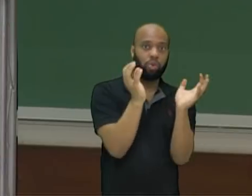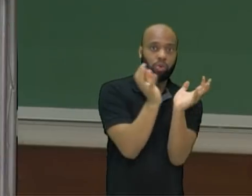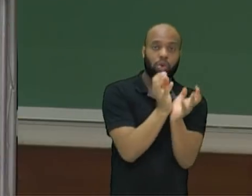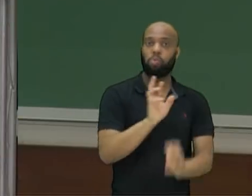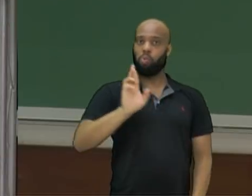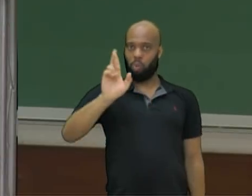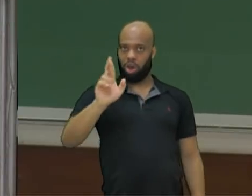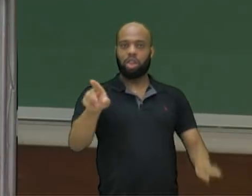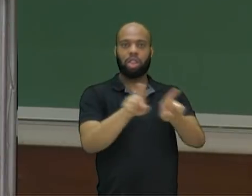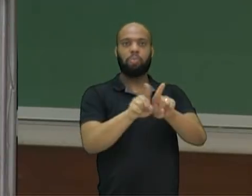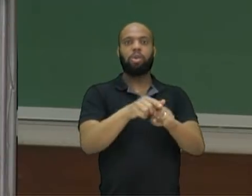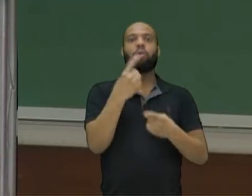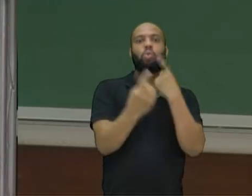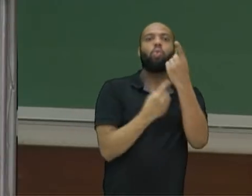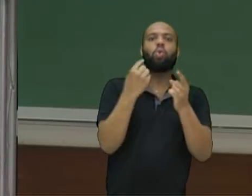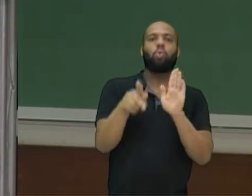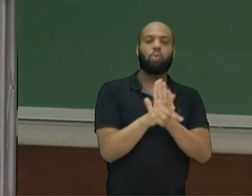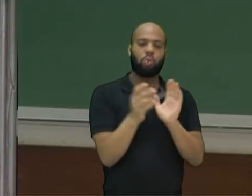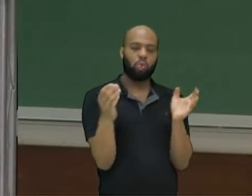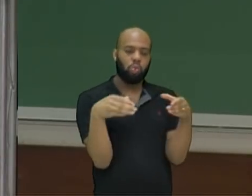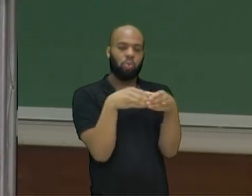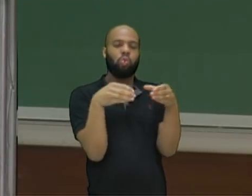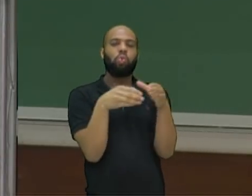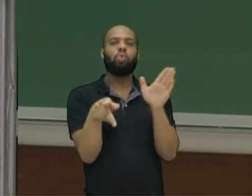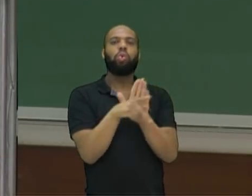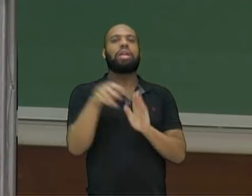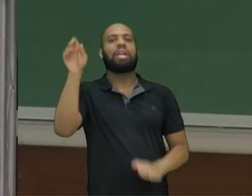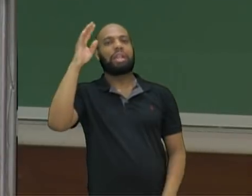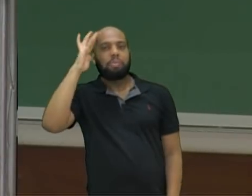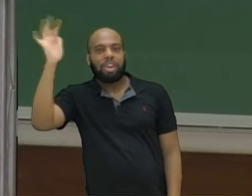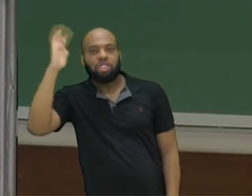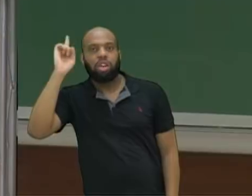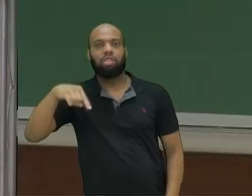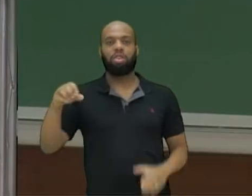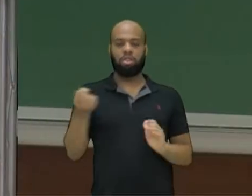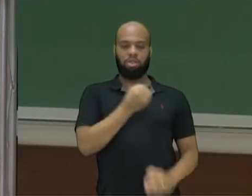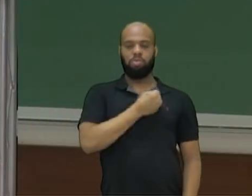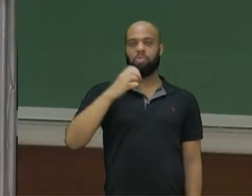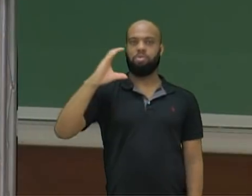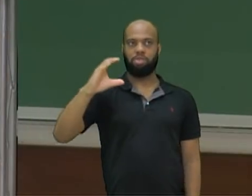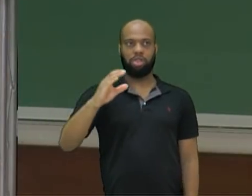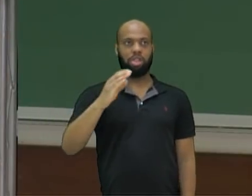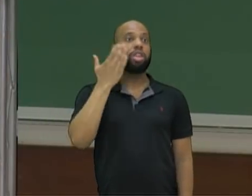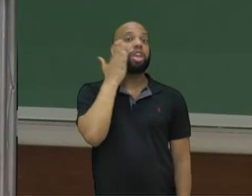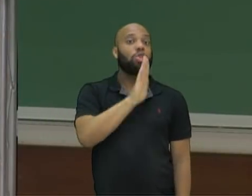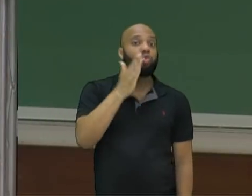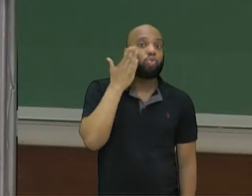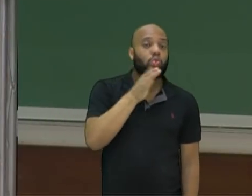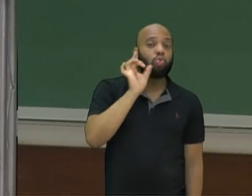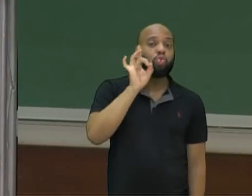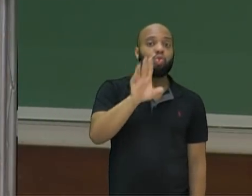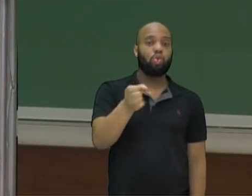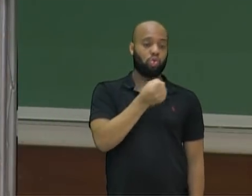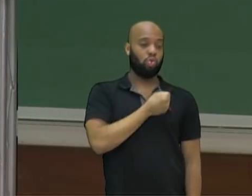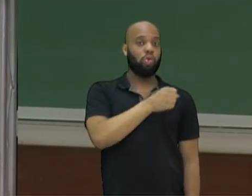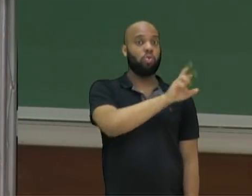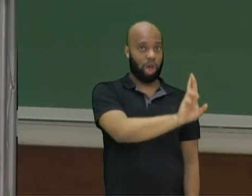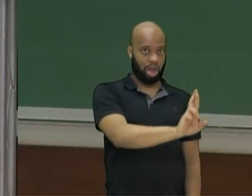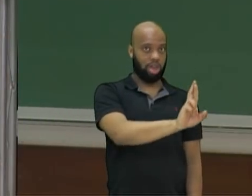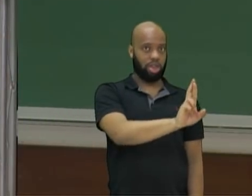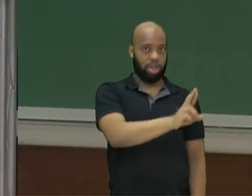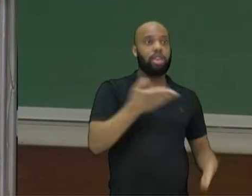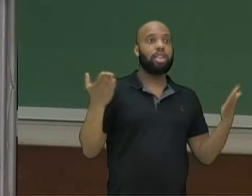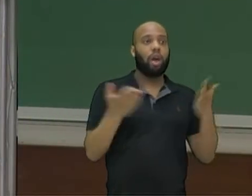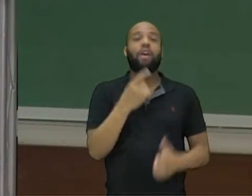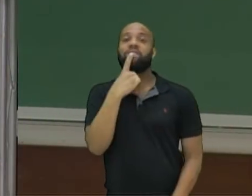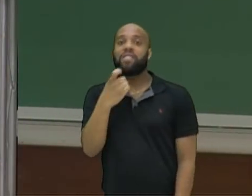imaginária. Então, em azul, os triângulos em azul estão indicando somente números reais. A parte